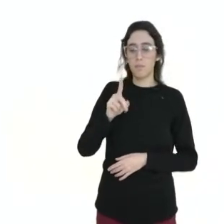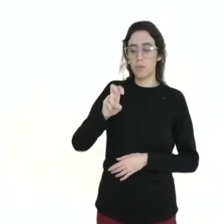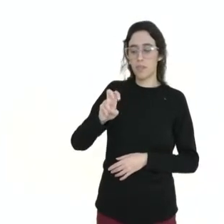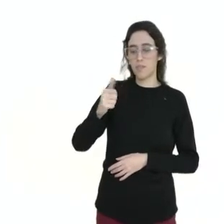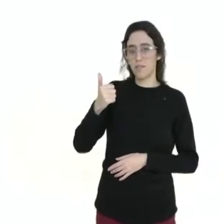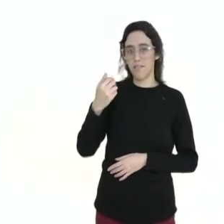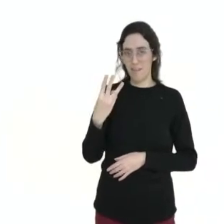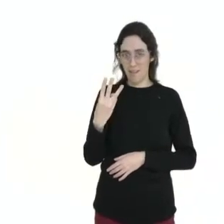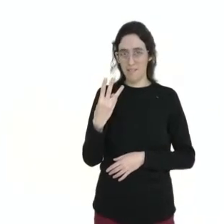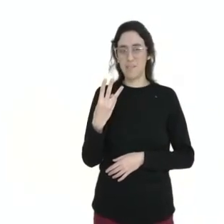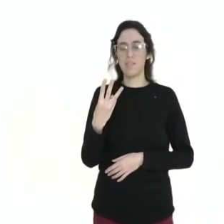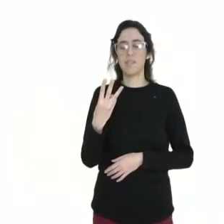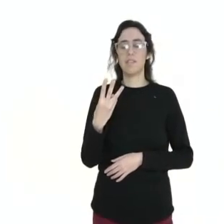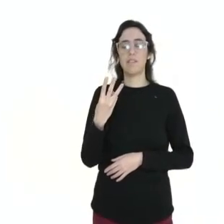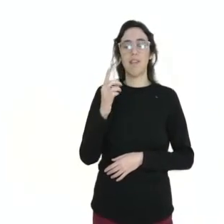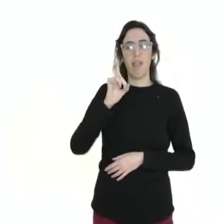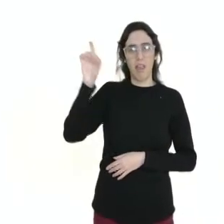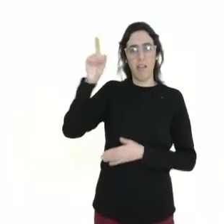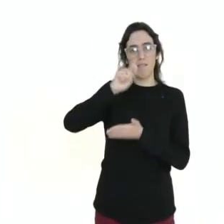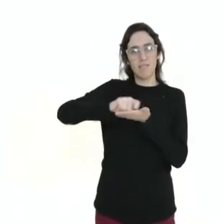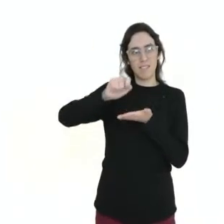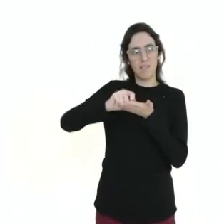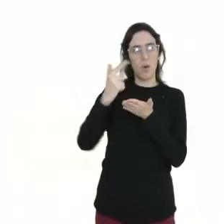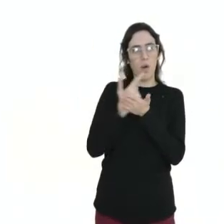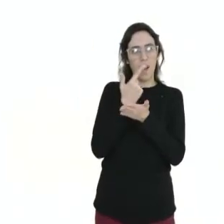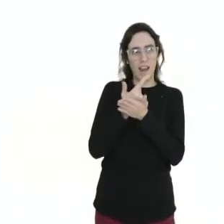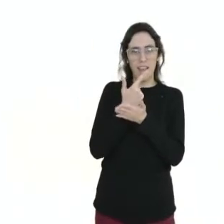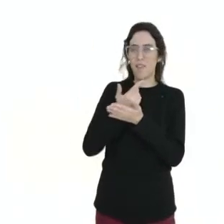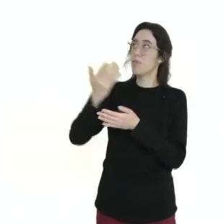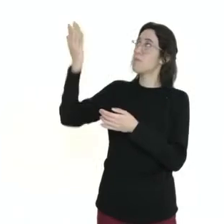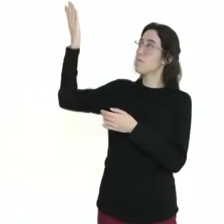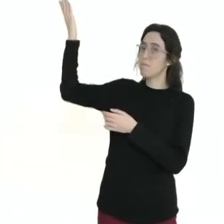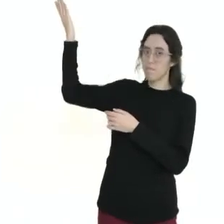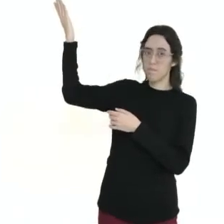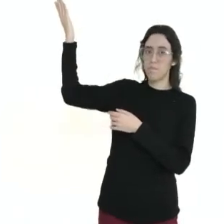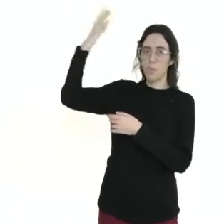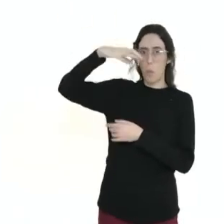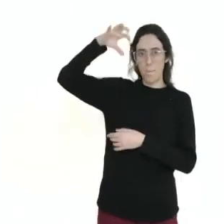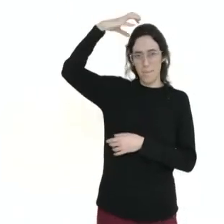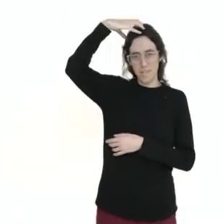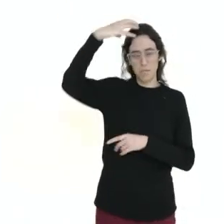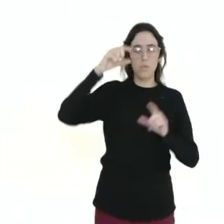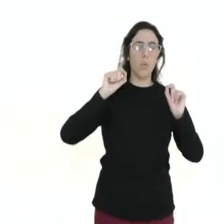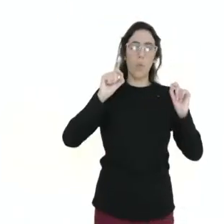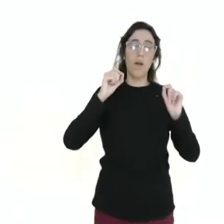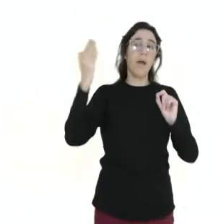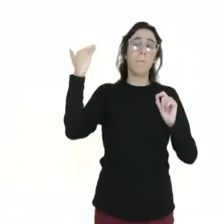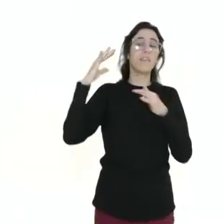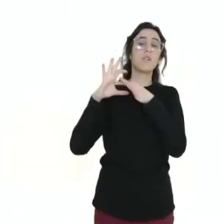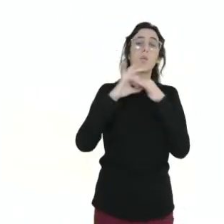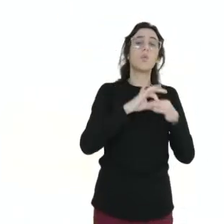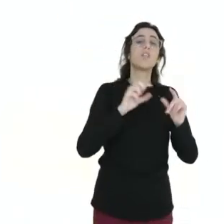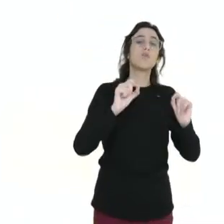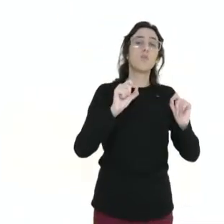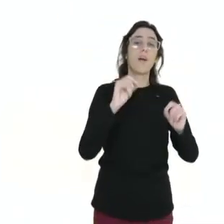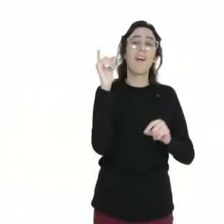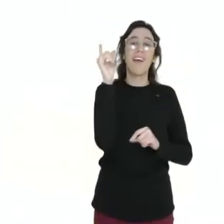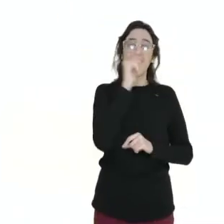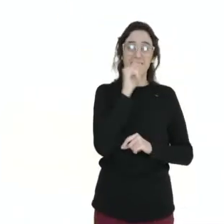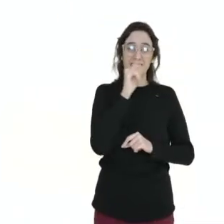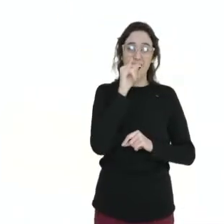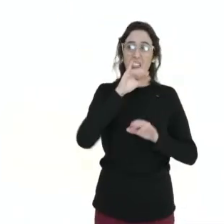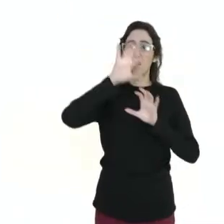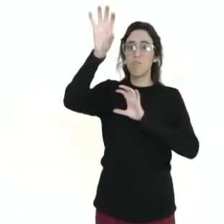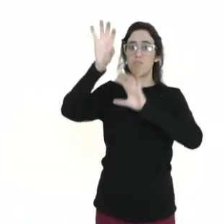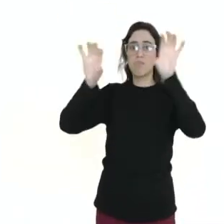ele escreve o Príncipe, o que nós temos como pano de fundo? A Itália estava fragmentada. O poder, de acordo com